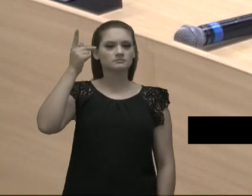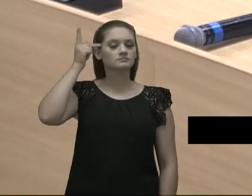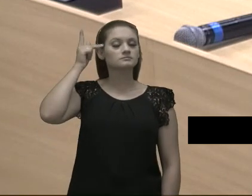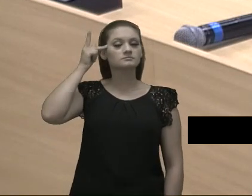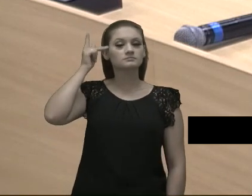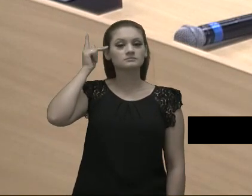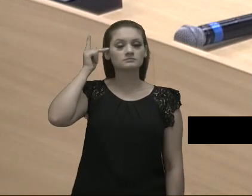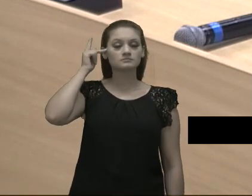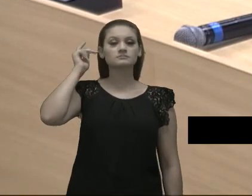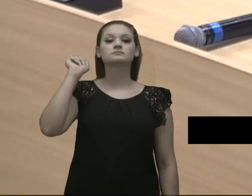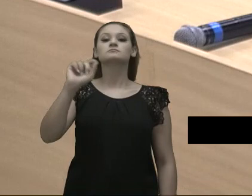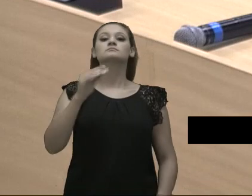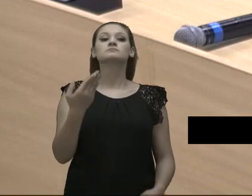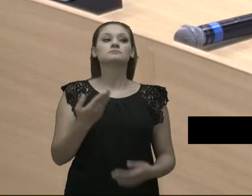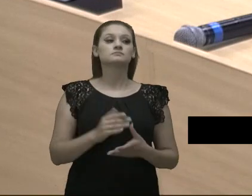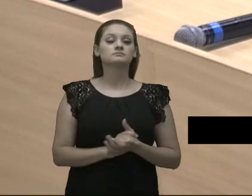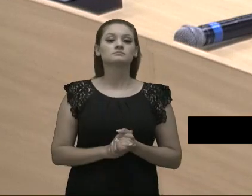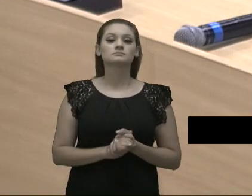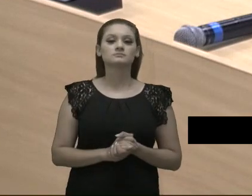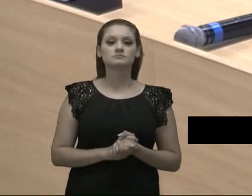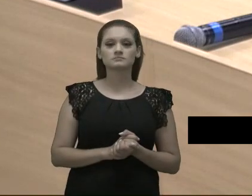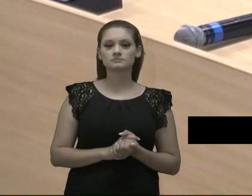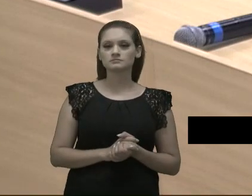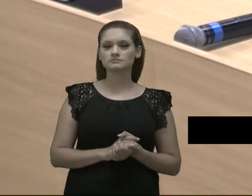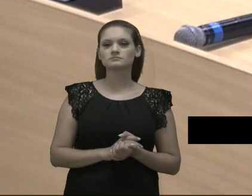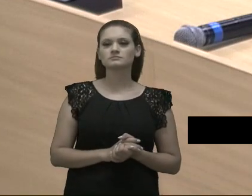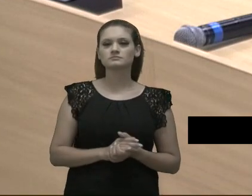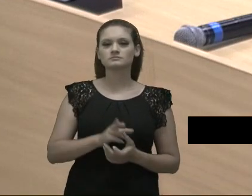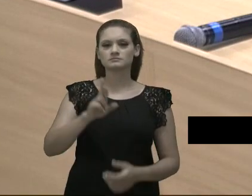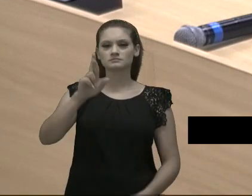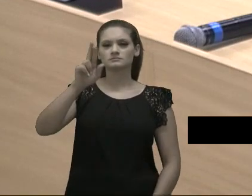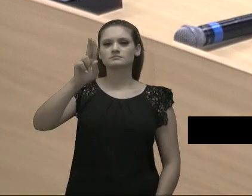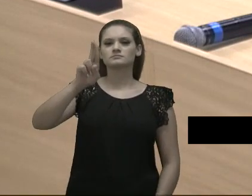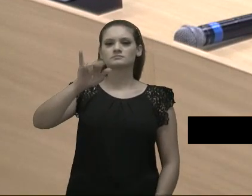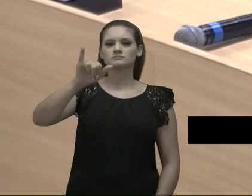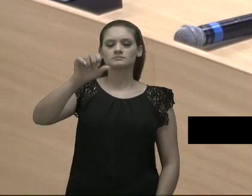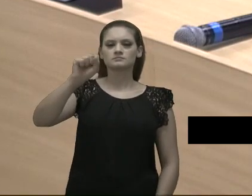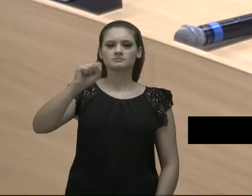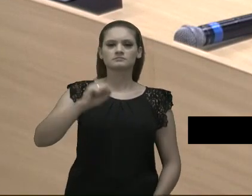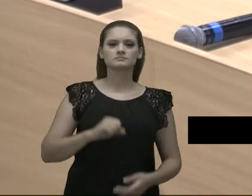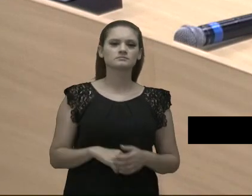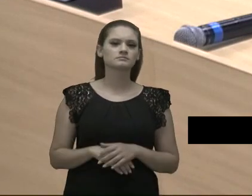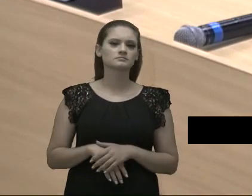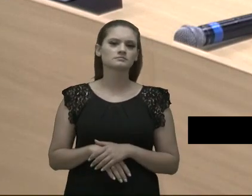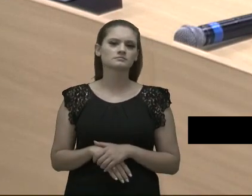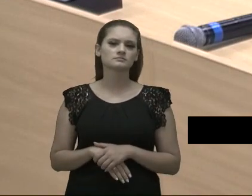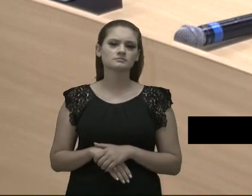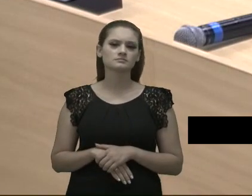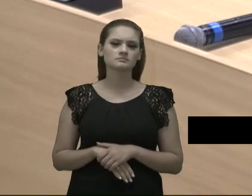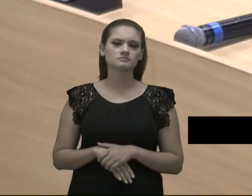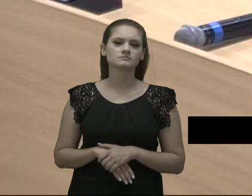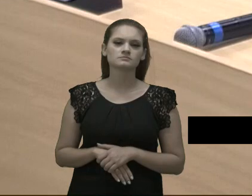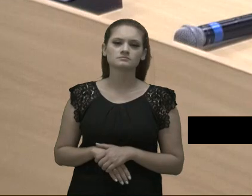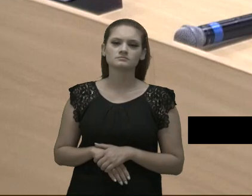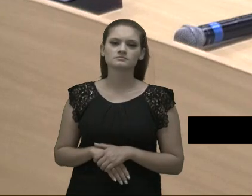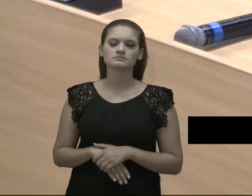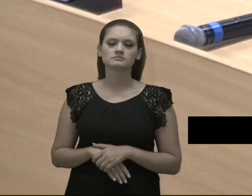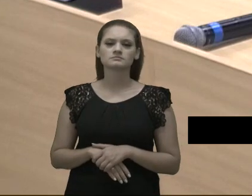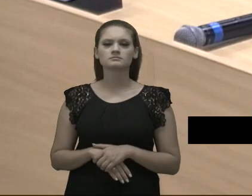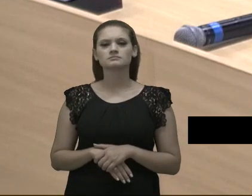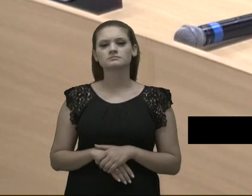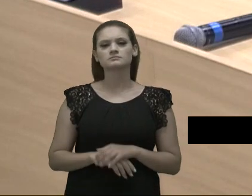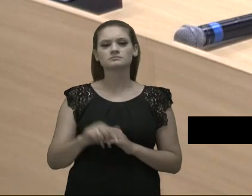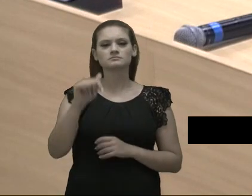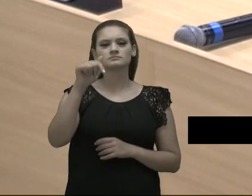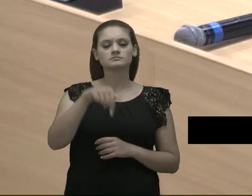Tá. Quem mais? O Hugo. Gui, eu não lembro o nome de um senhor, do senhor. Lá de São Paulo também você está falando? Sim. Tá, e daqui,